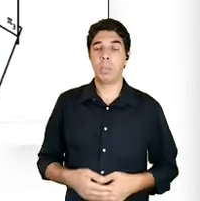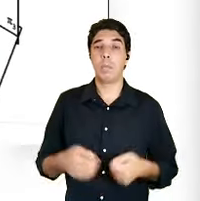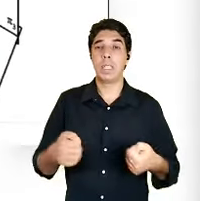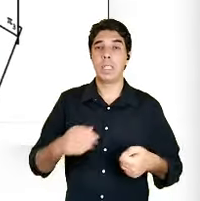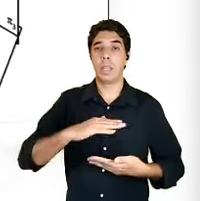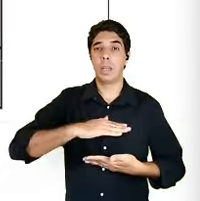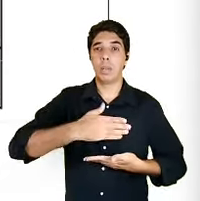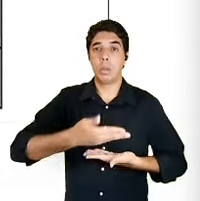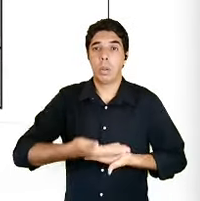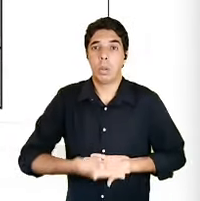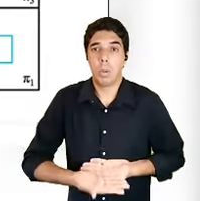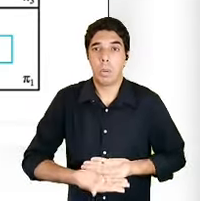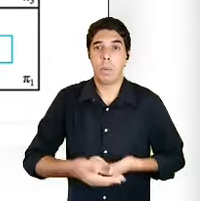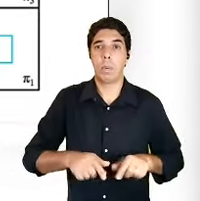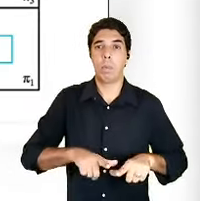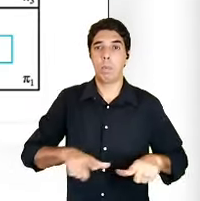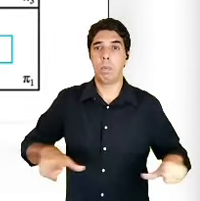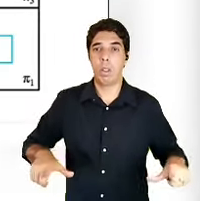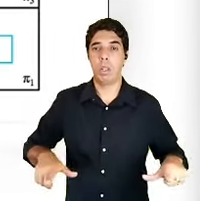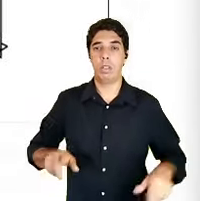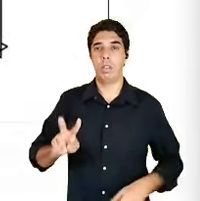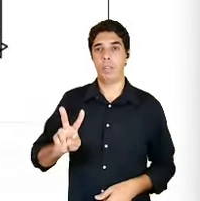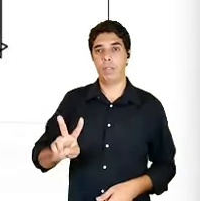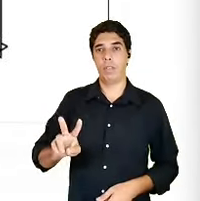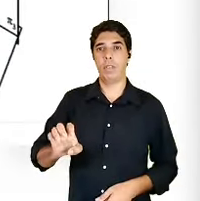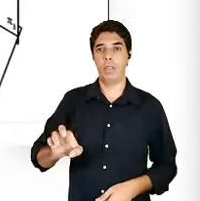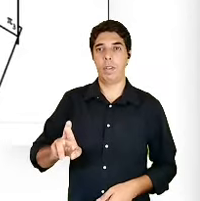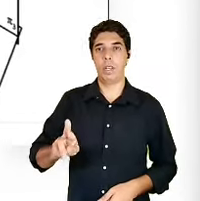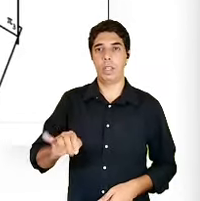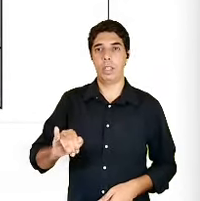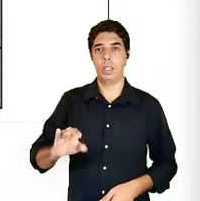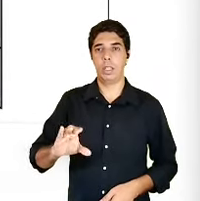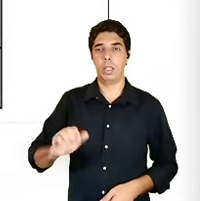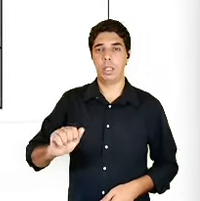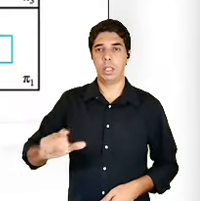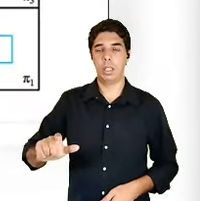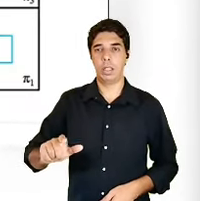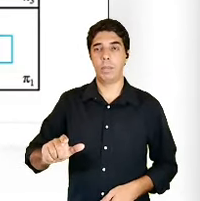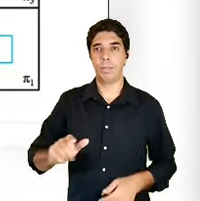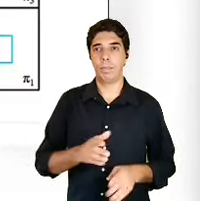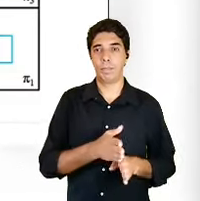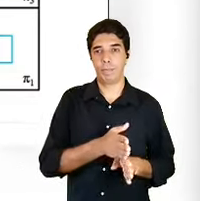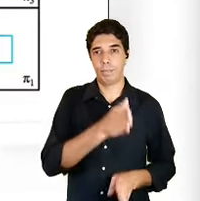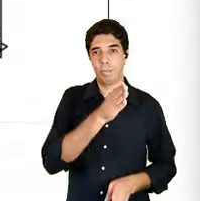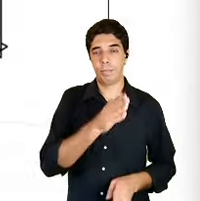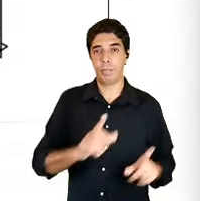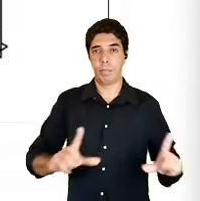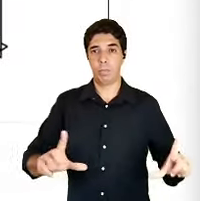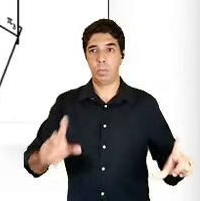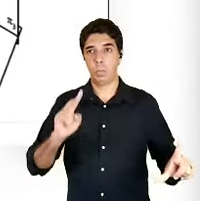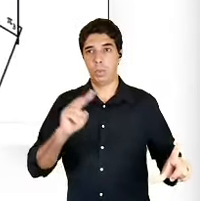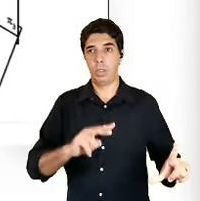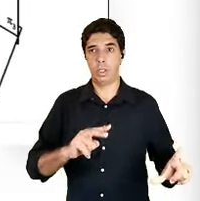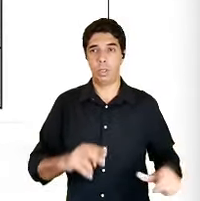representados aqui no plano vertical, que representa a vista de frente. Nesse caso, a vista